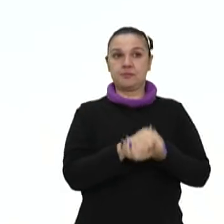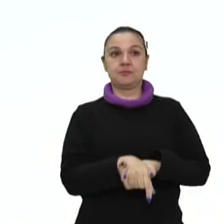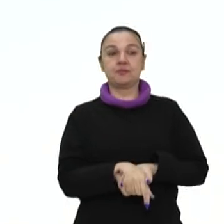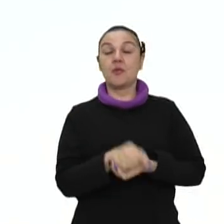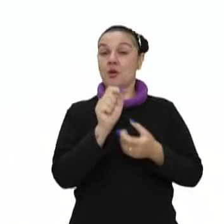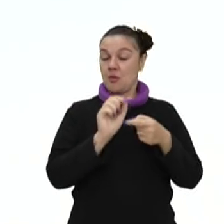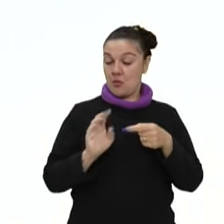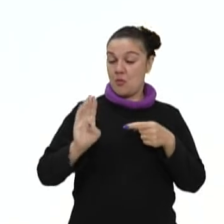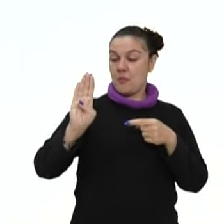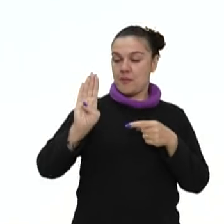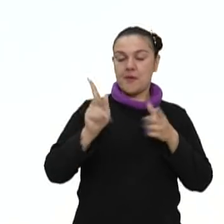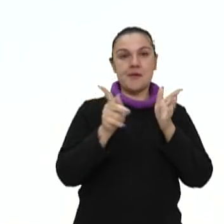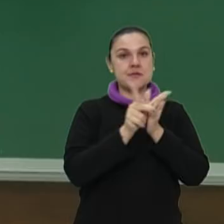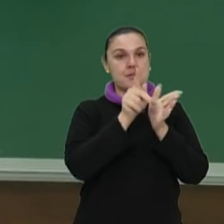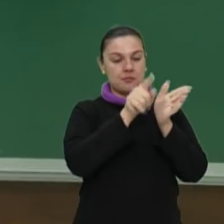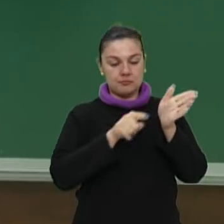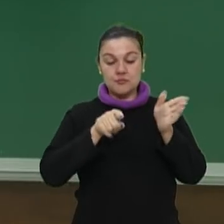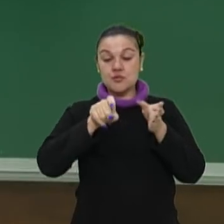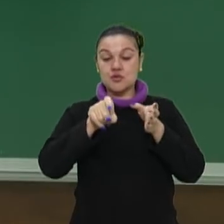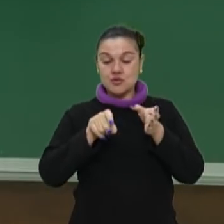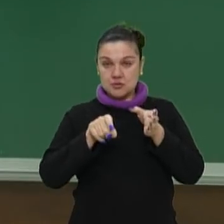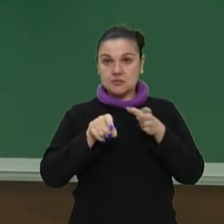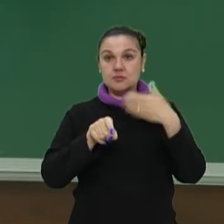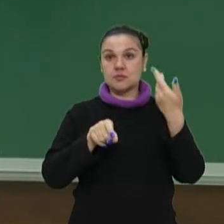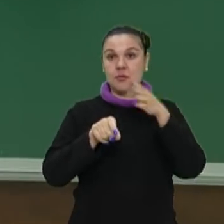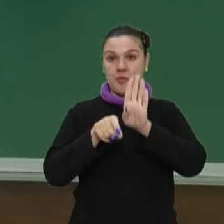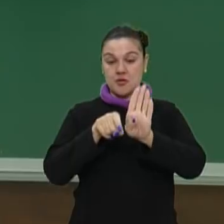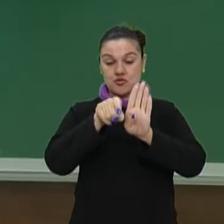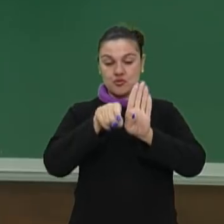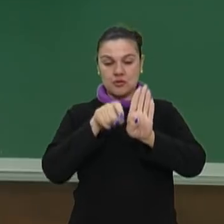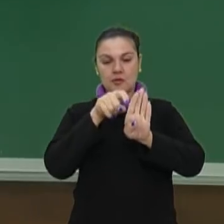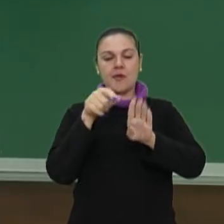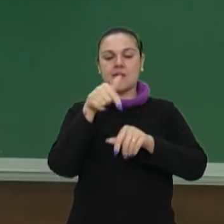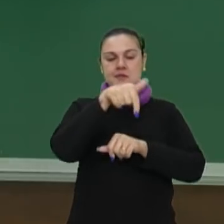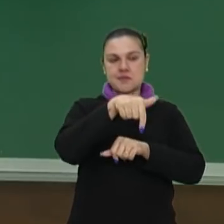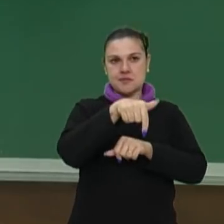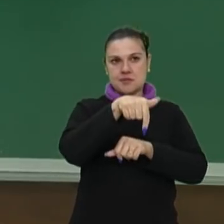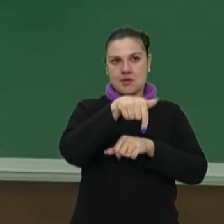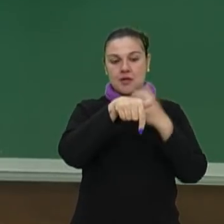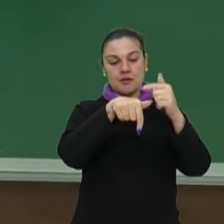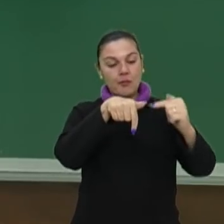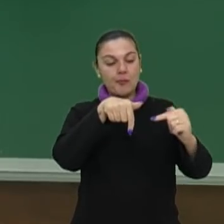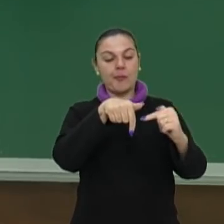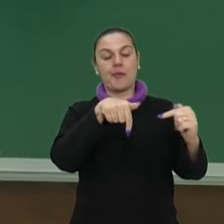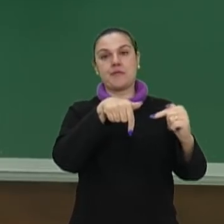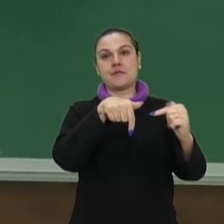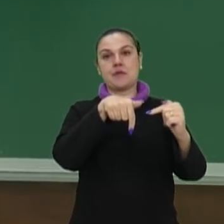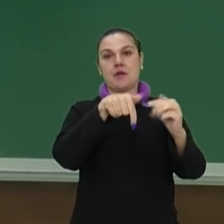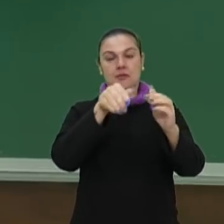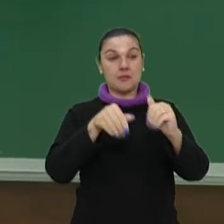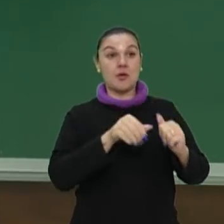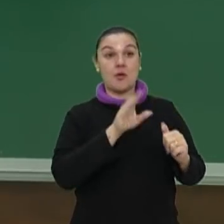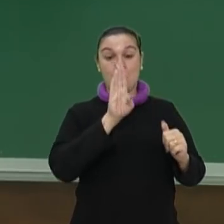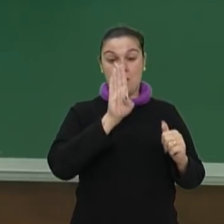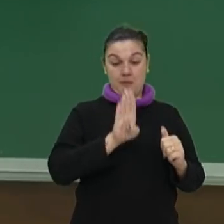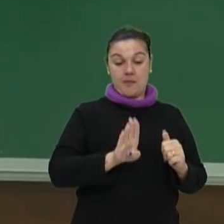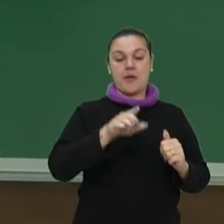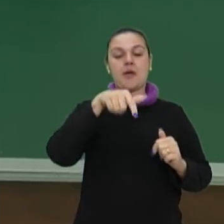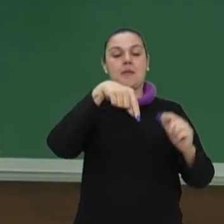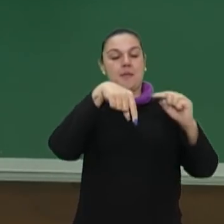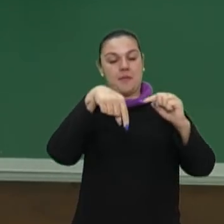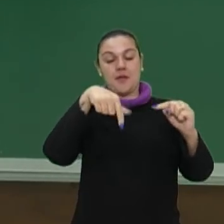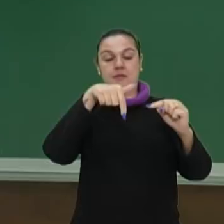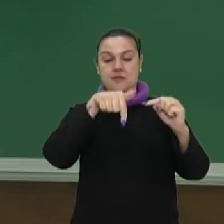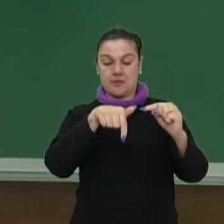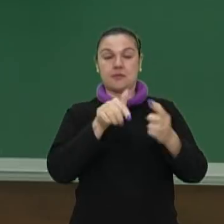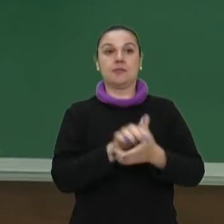O b é aquele que está multiplicando o x, nesse caso 7, só que o 7 ali carrega o sinal de menos, então b vai ser menos